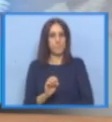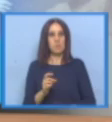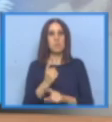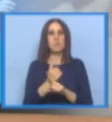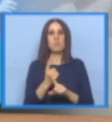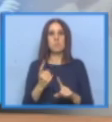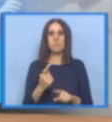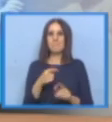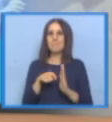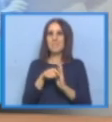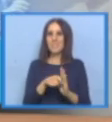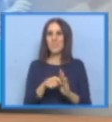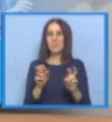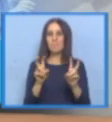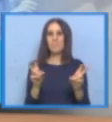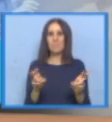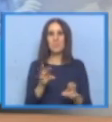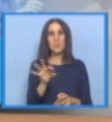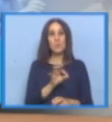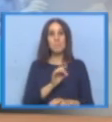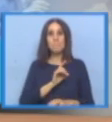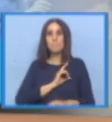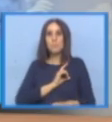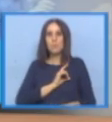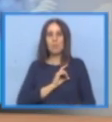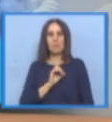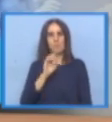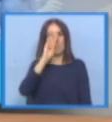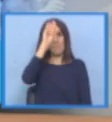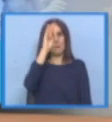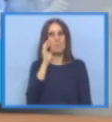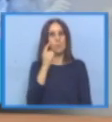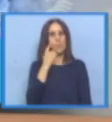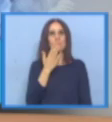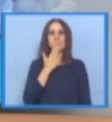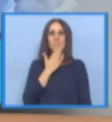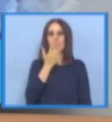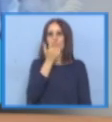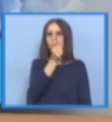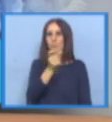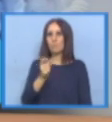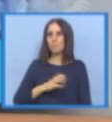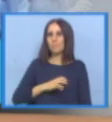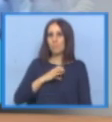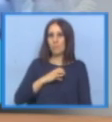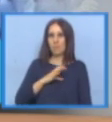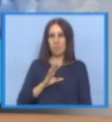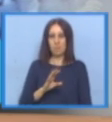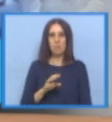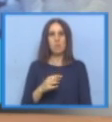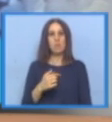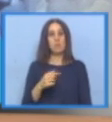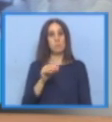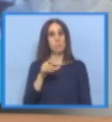Porque, insisto, isto tem muito a ver com uma escolha pessoal do Papa, ou seja, ele conhece o suficiente as pessoas para confiar nelas.